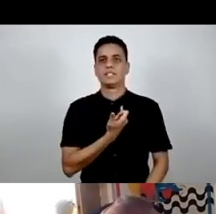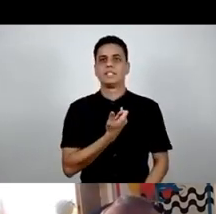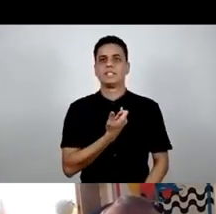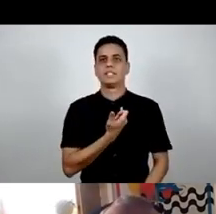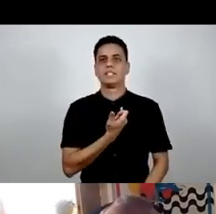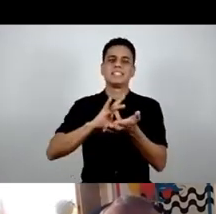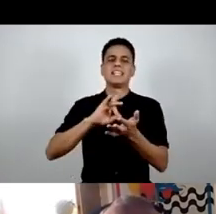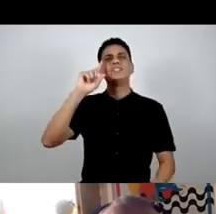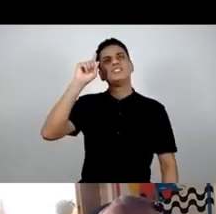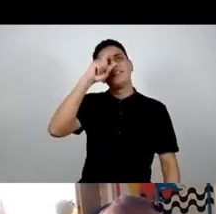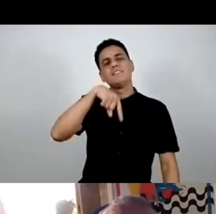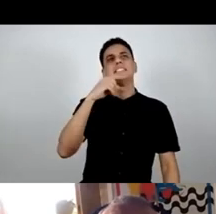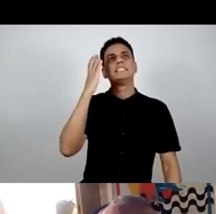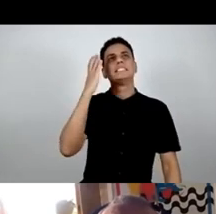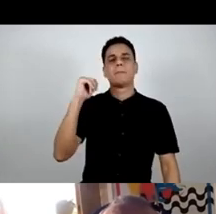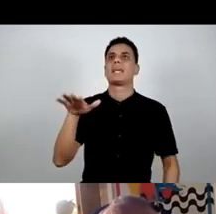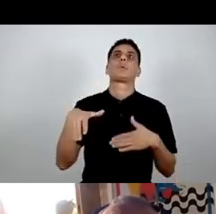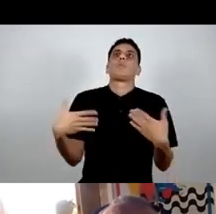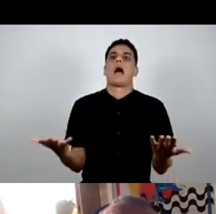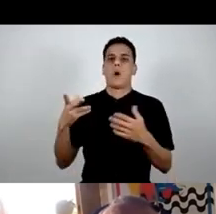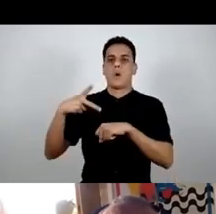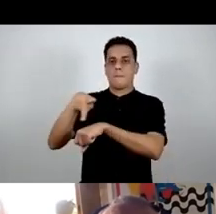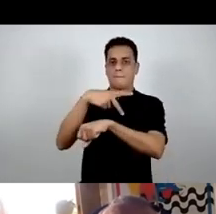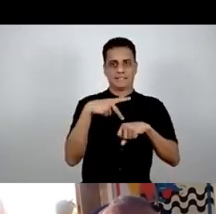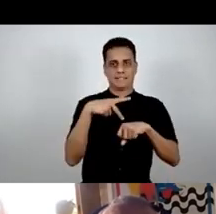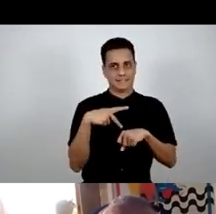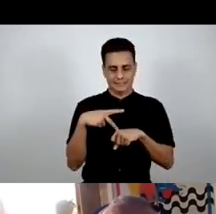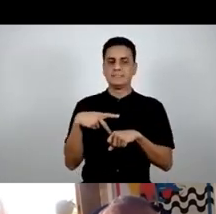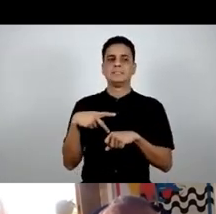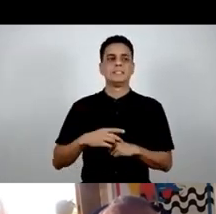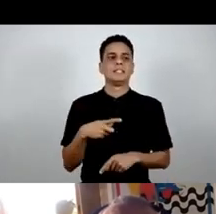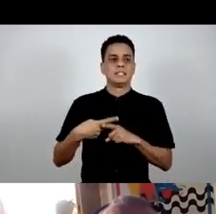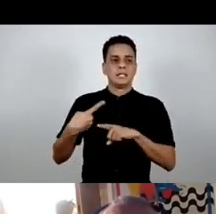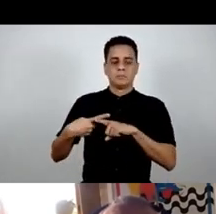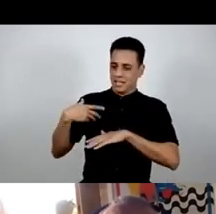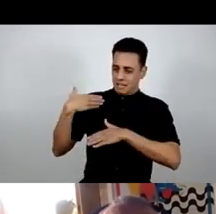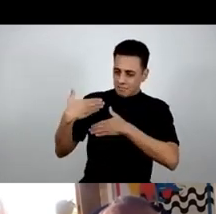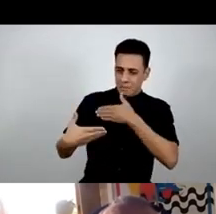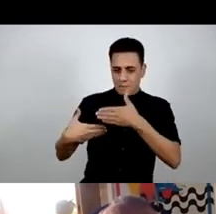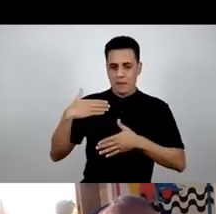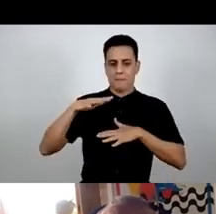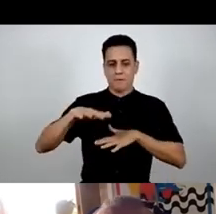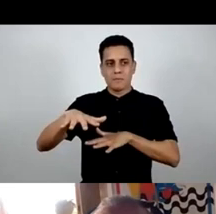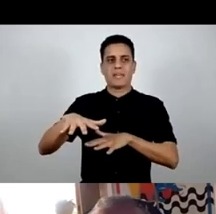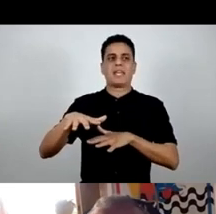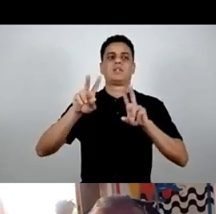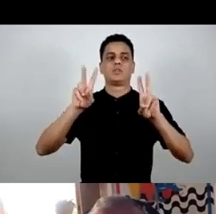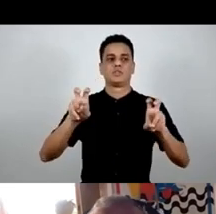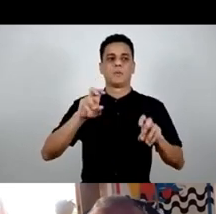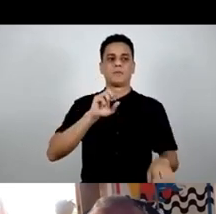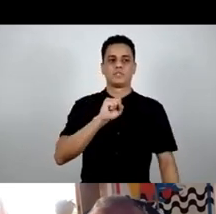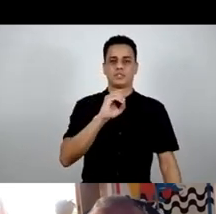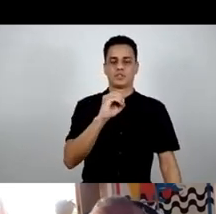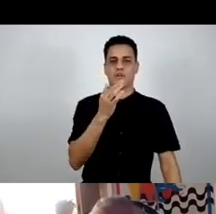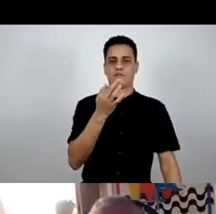difícil definir qual país, porque muito desse movimento de soft power é criado pela